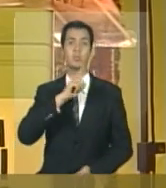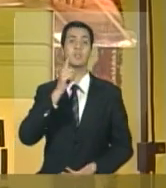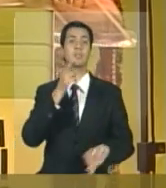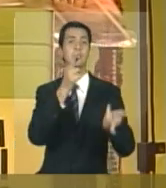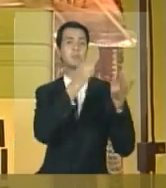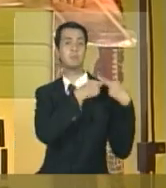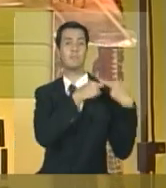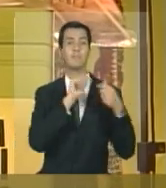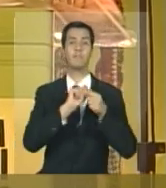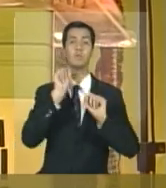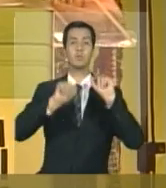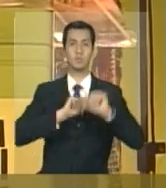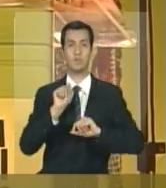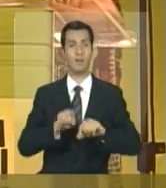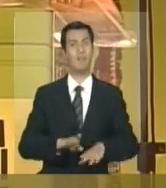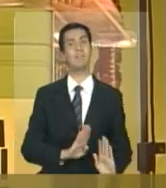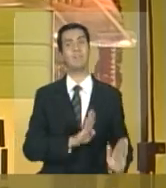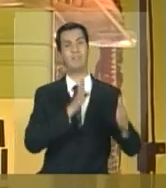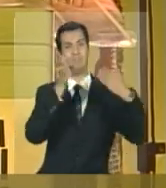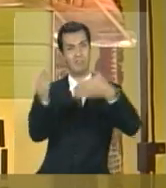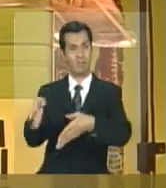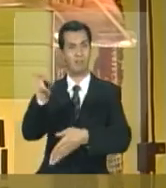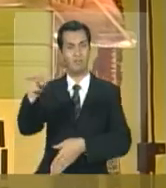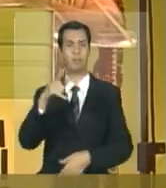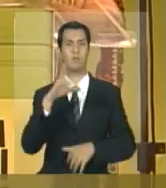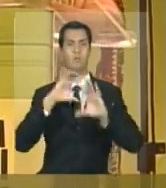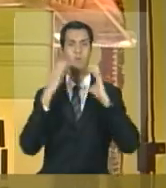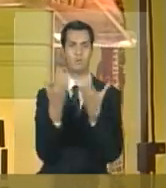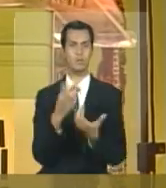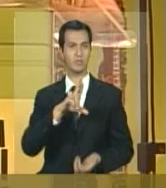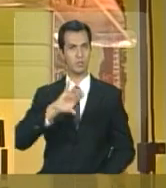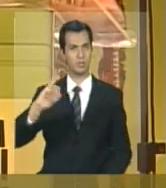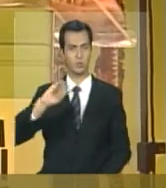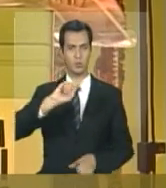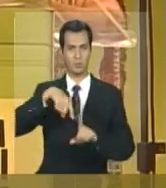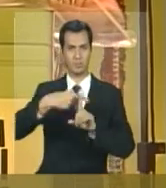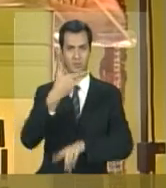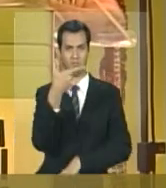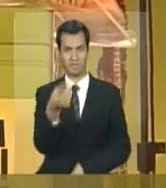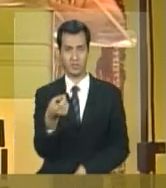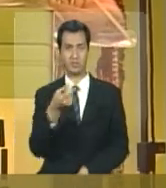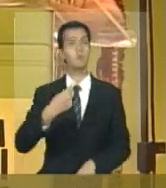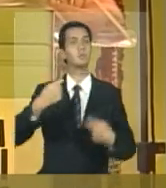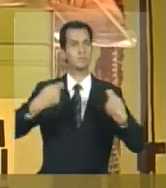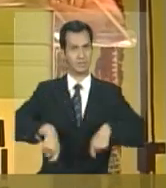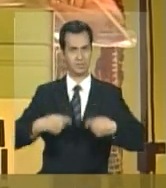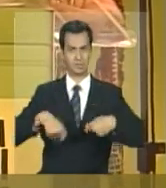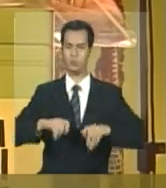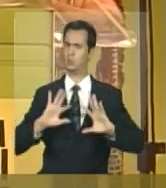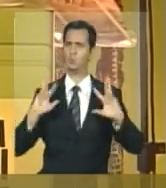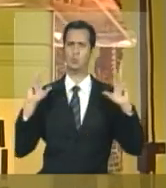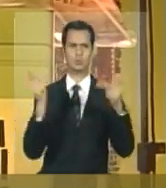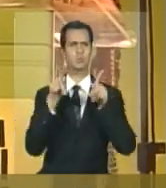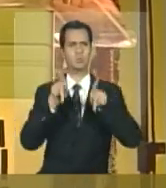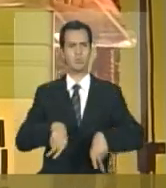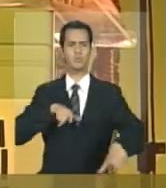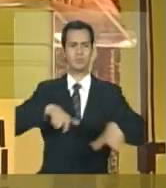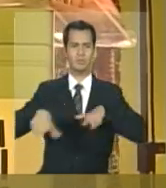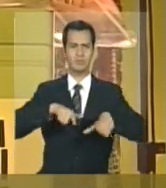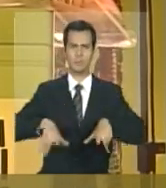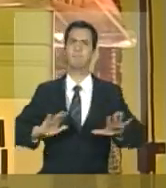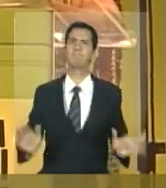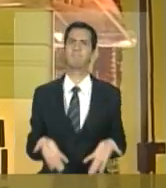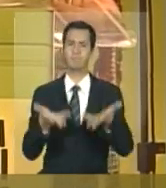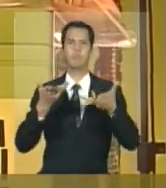uma ampla tarefa de articulação, mobilização do conjunto da classe trabalhadora. E